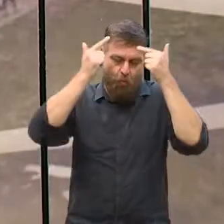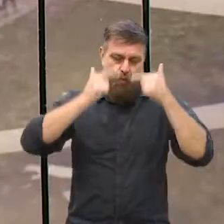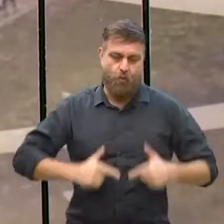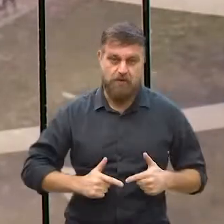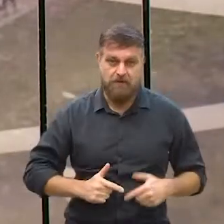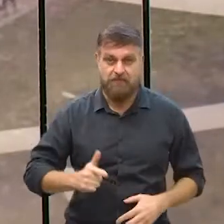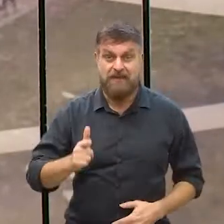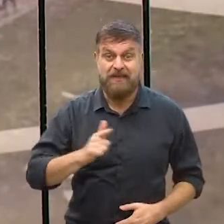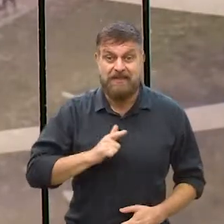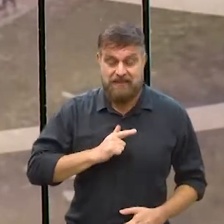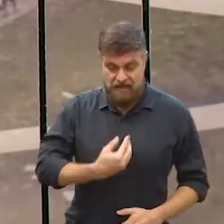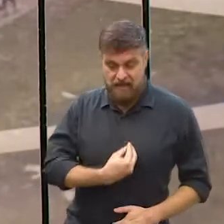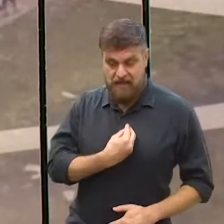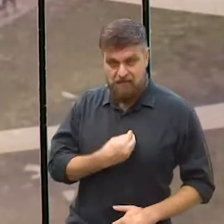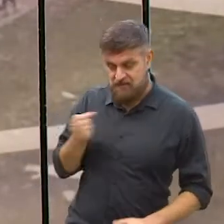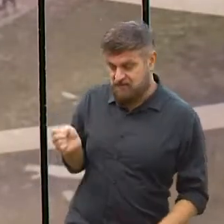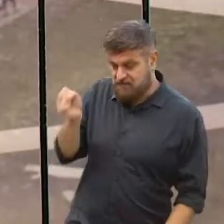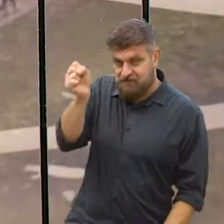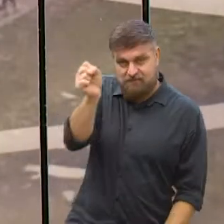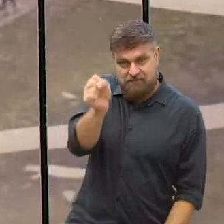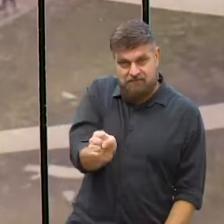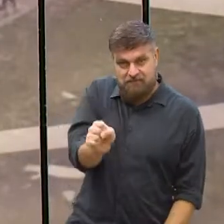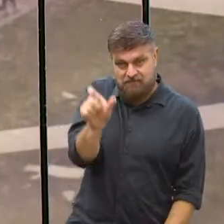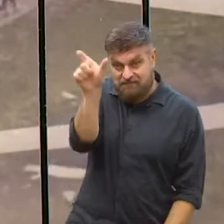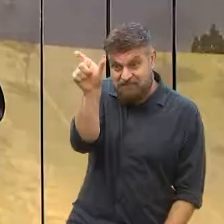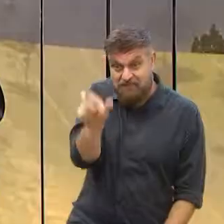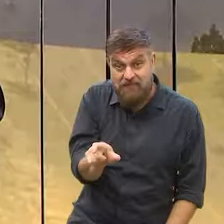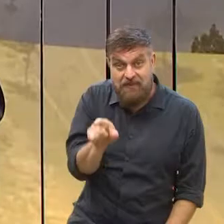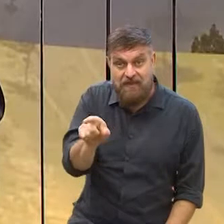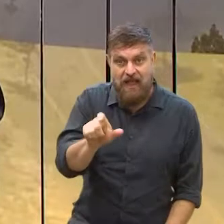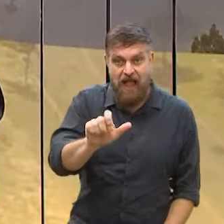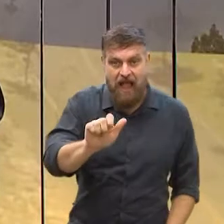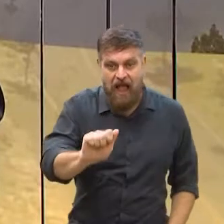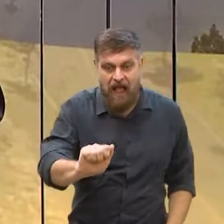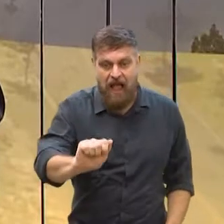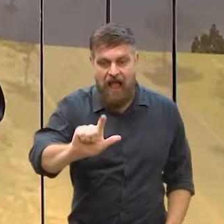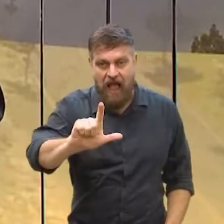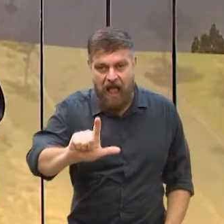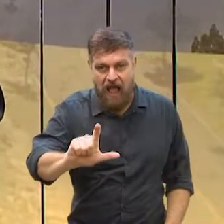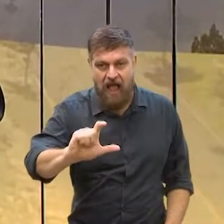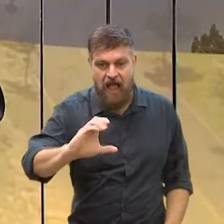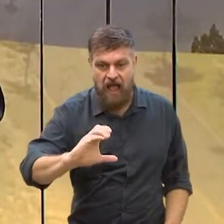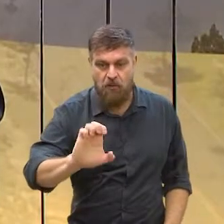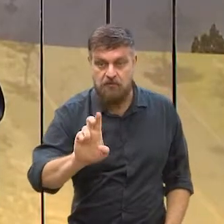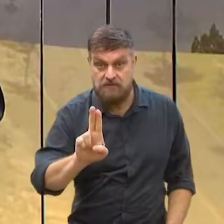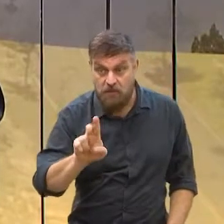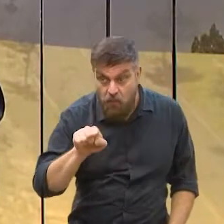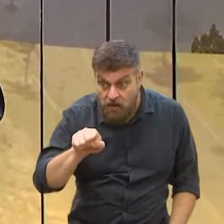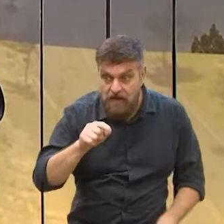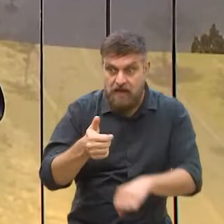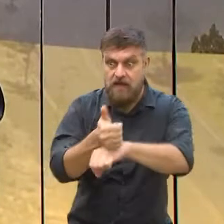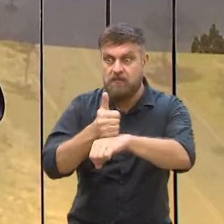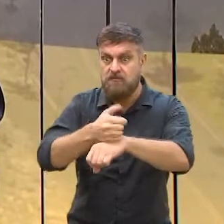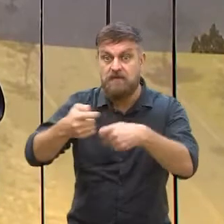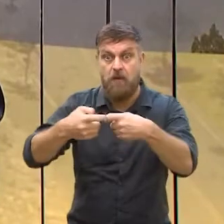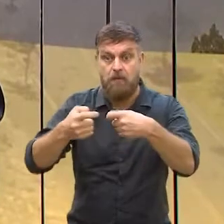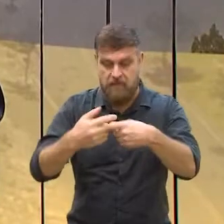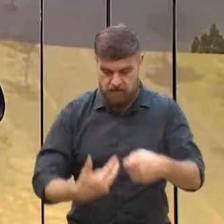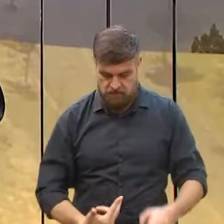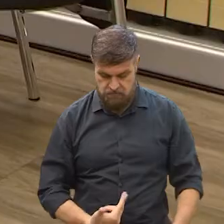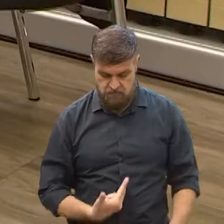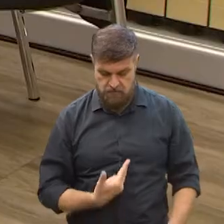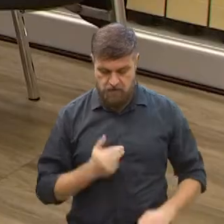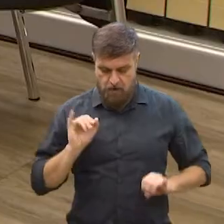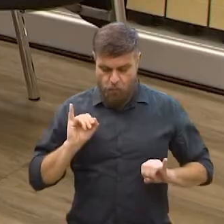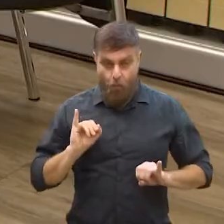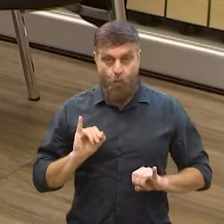nós temos aqui hoje o doutor Alceu Beane, que é cirurgião e vai nos falar sobre a